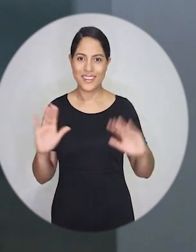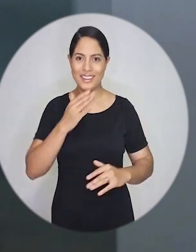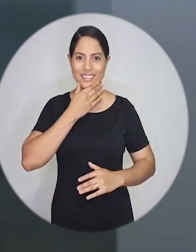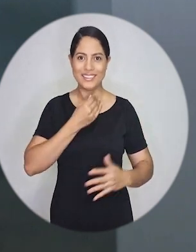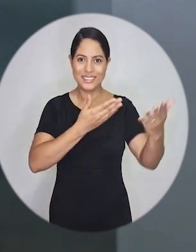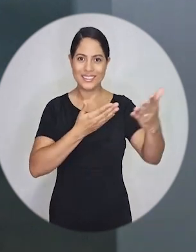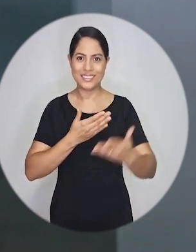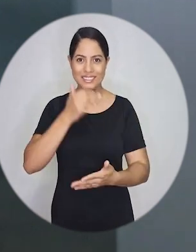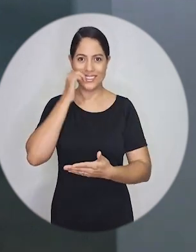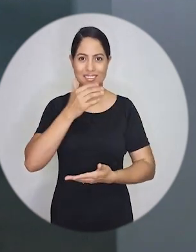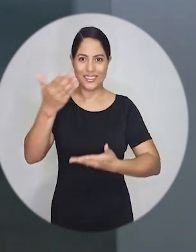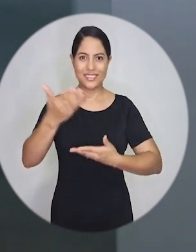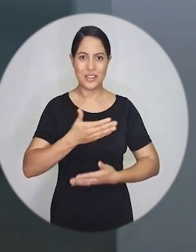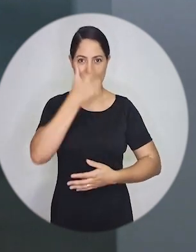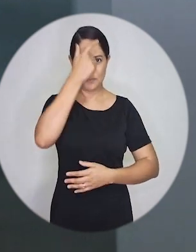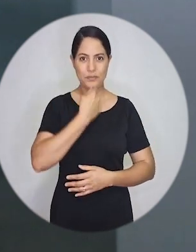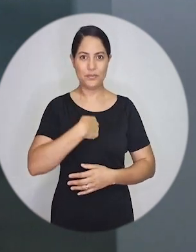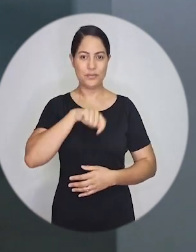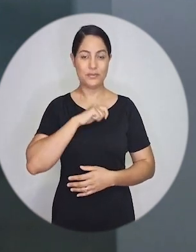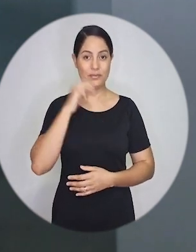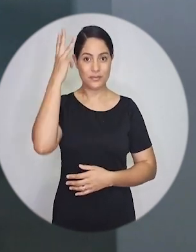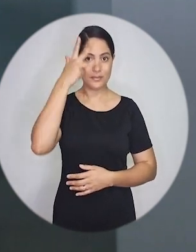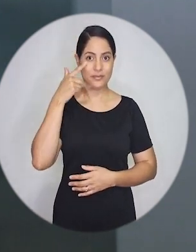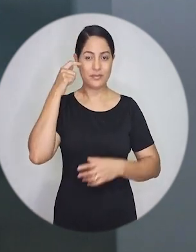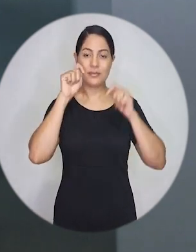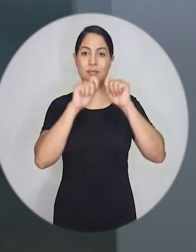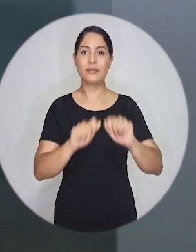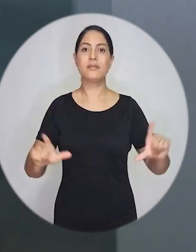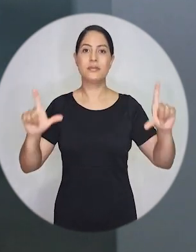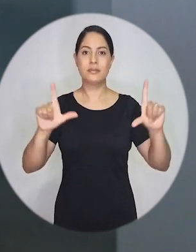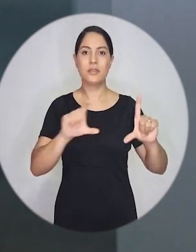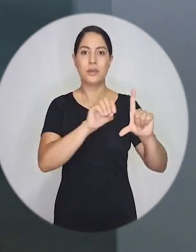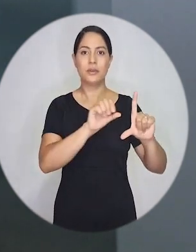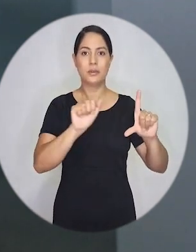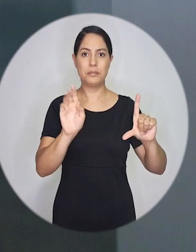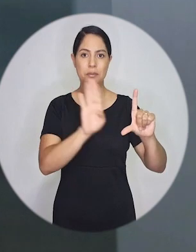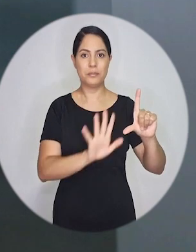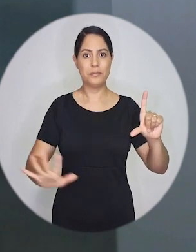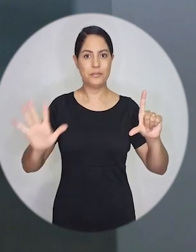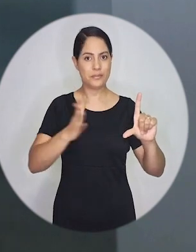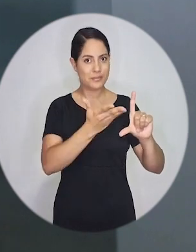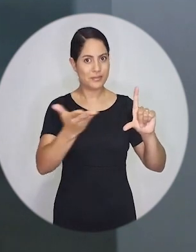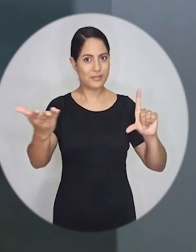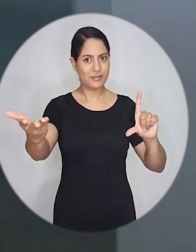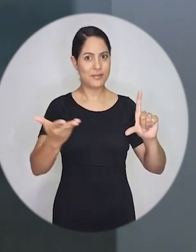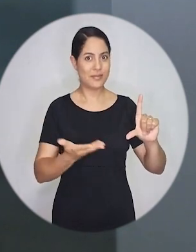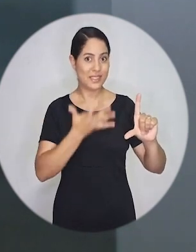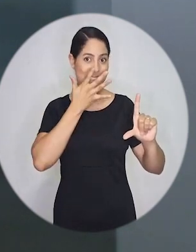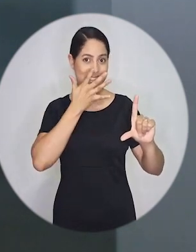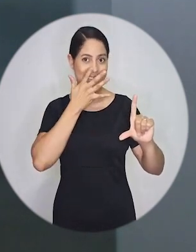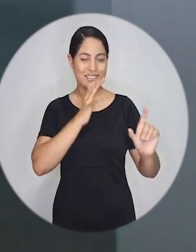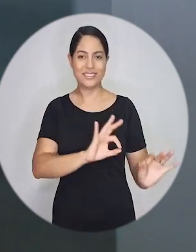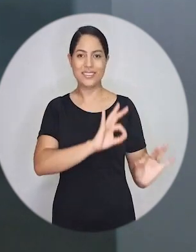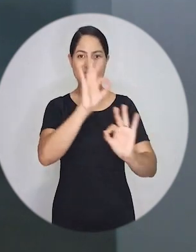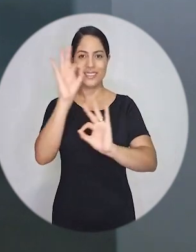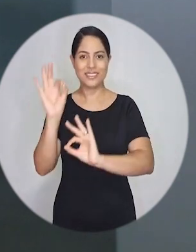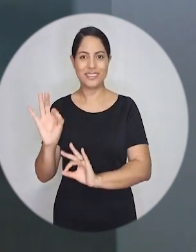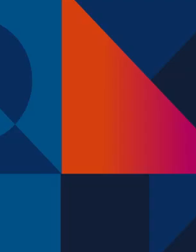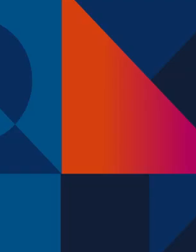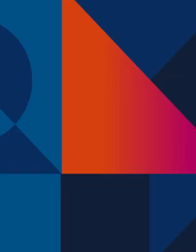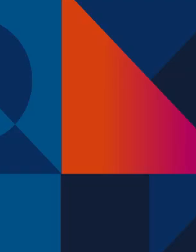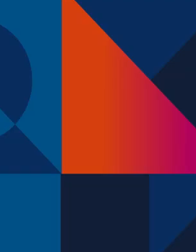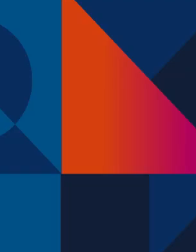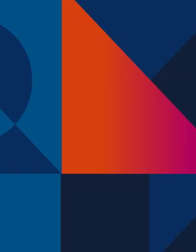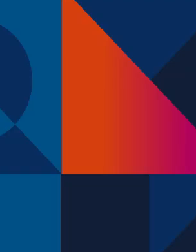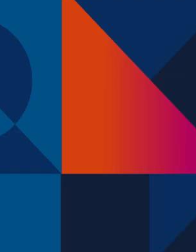Olá, seja bem-vindo, seja bem-vinda. Eu sou Mariana Xavier e esse é o programa OAB Nacional. Fique com a gente, já estamos no ar.